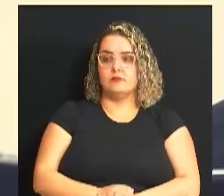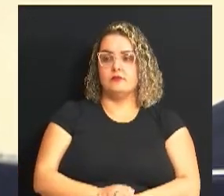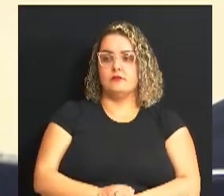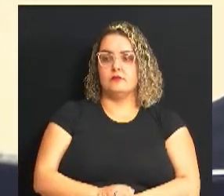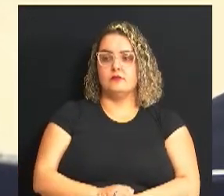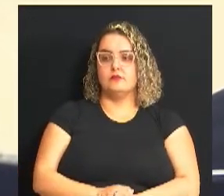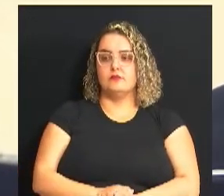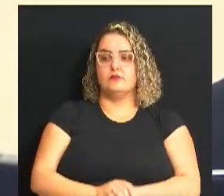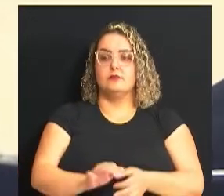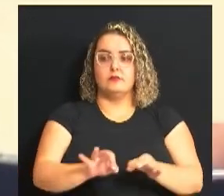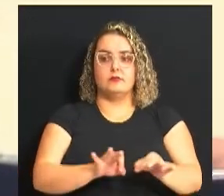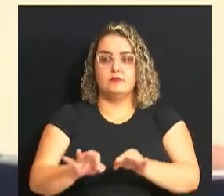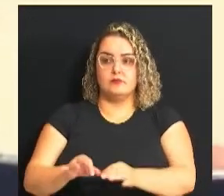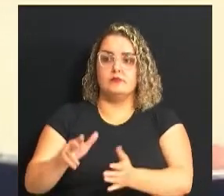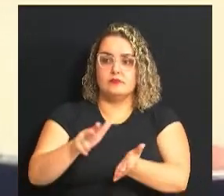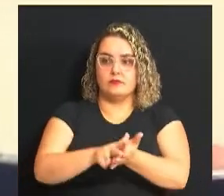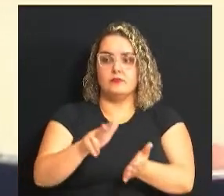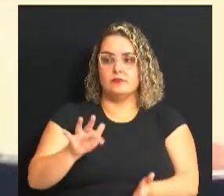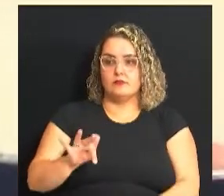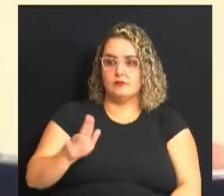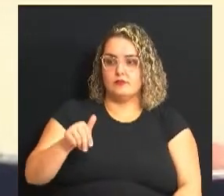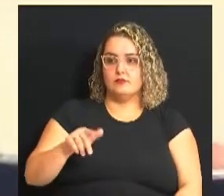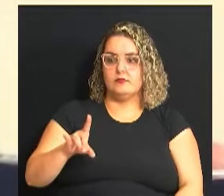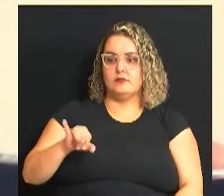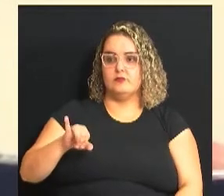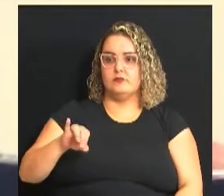no programa de regularização fundiária.